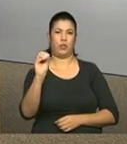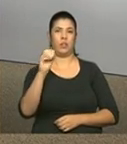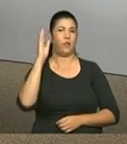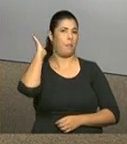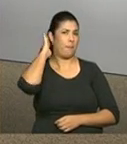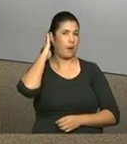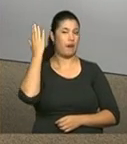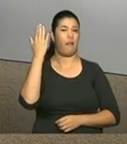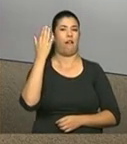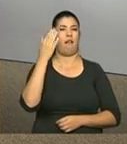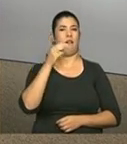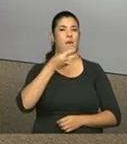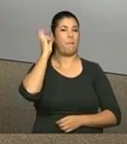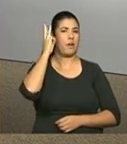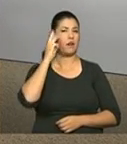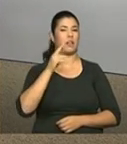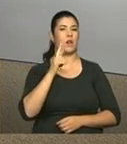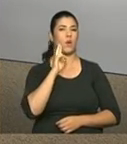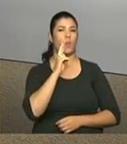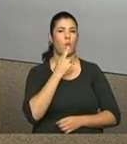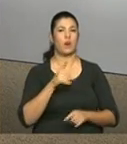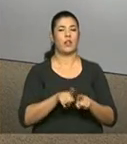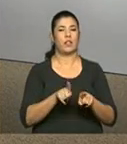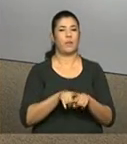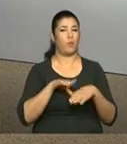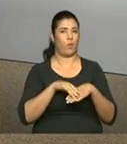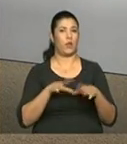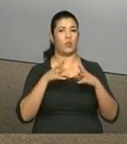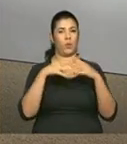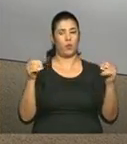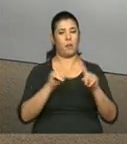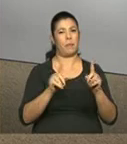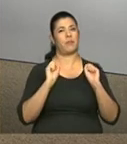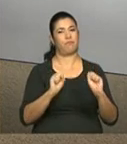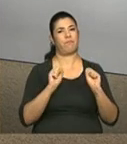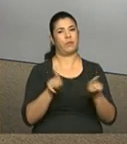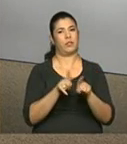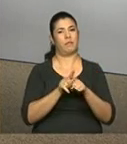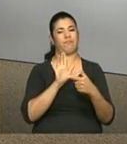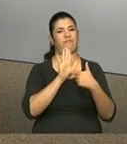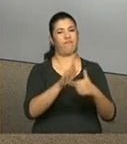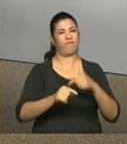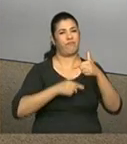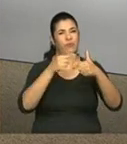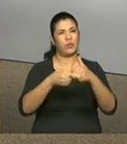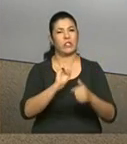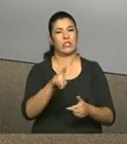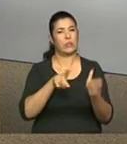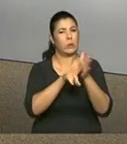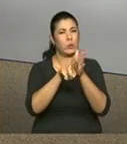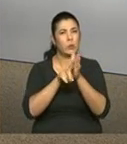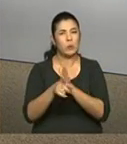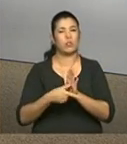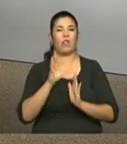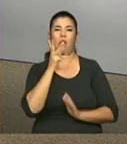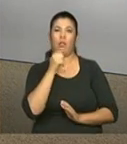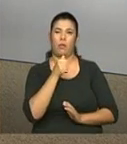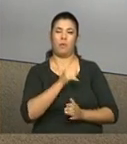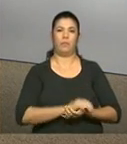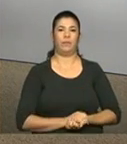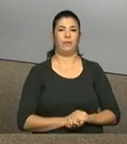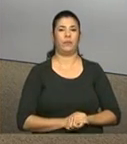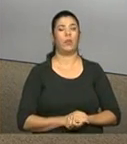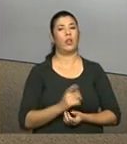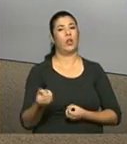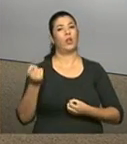Pará, Maranhão e Rondônia. A doença tem cura, mas pode deixar sequelas se o diagnóstico for demorado. E